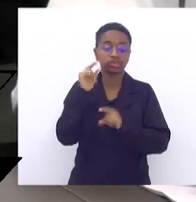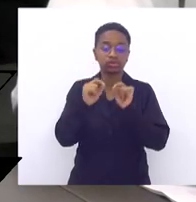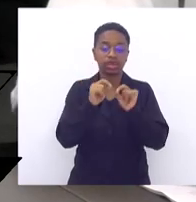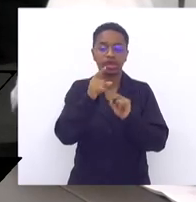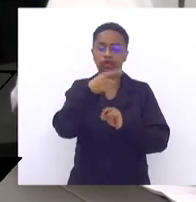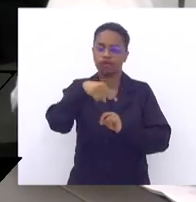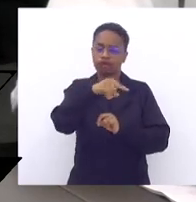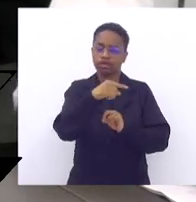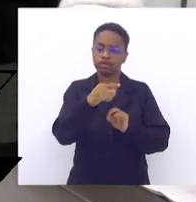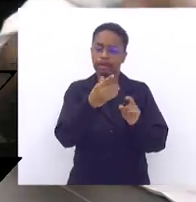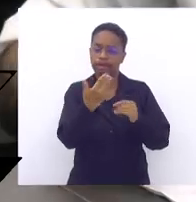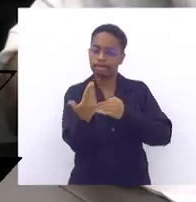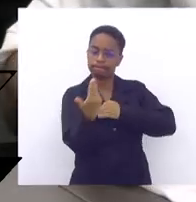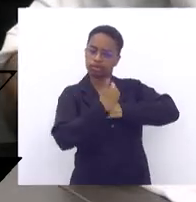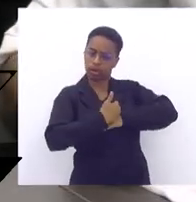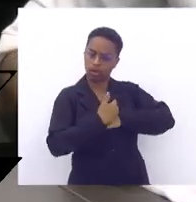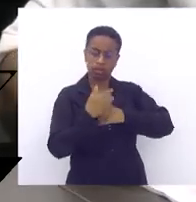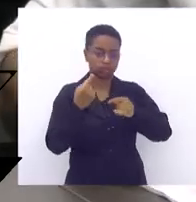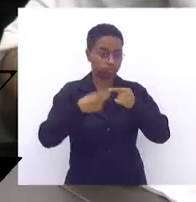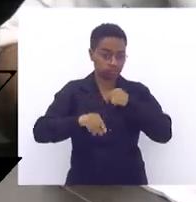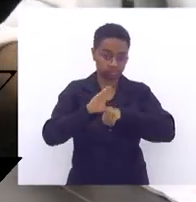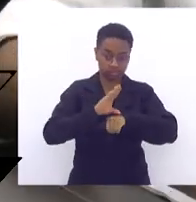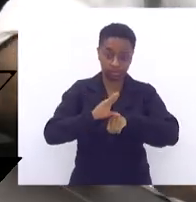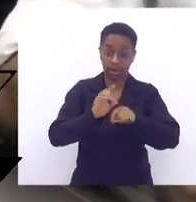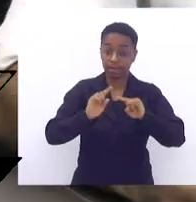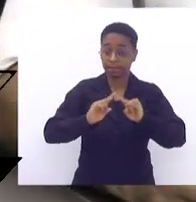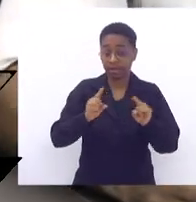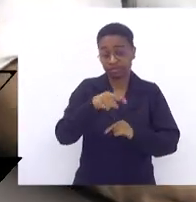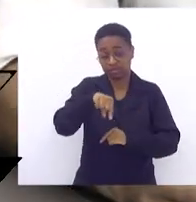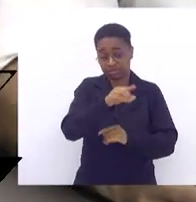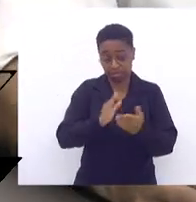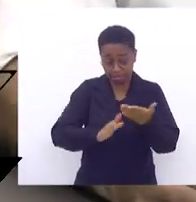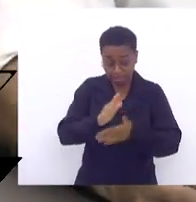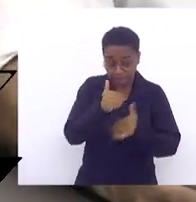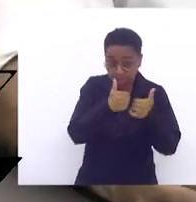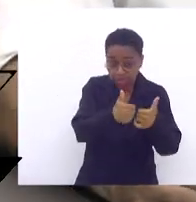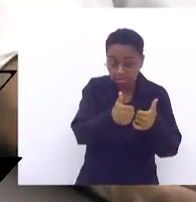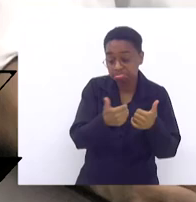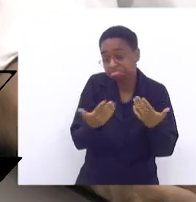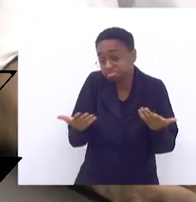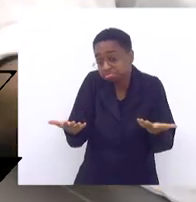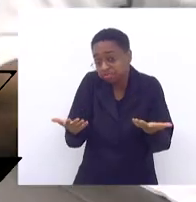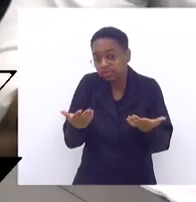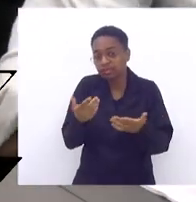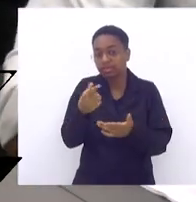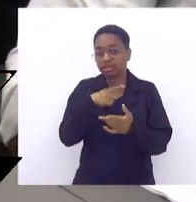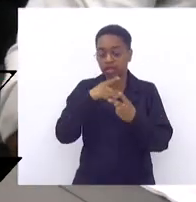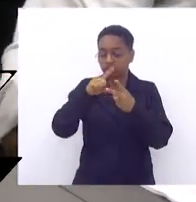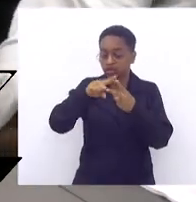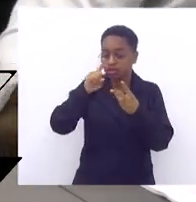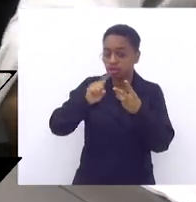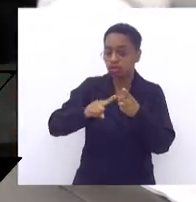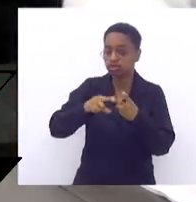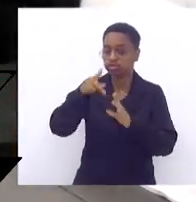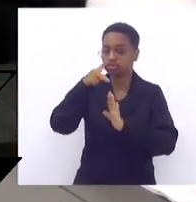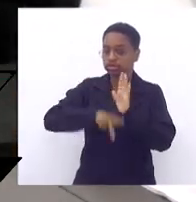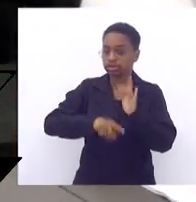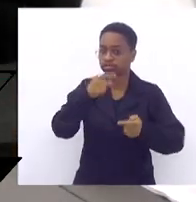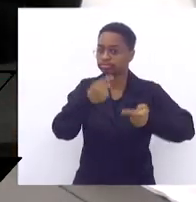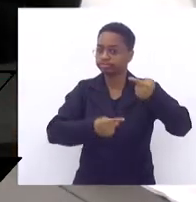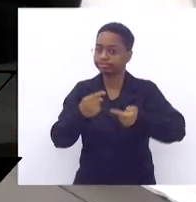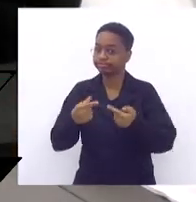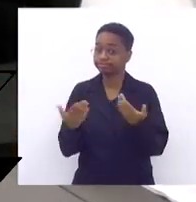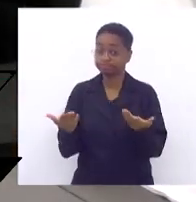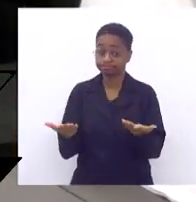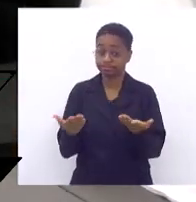também era inconstitucional. Mas uma vez que a maldade maior passou, para não termos dois tramitando,